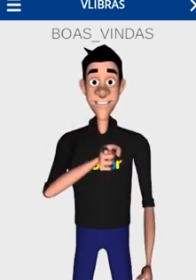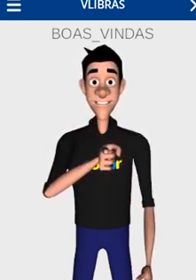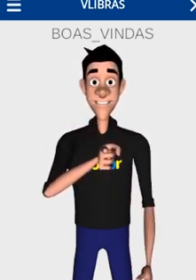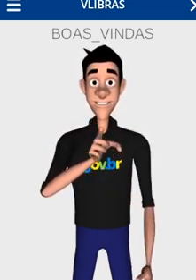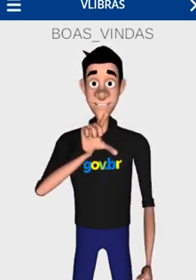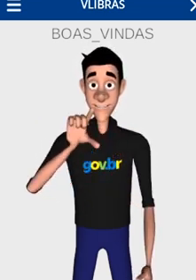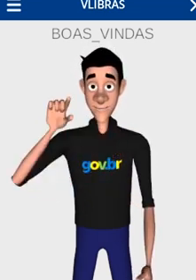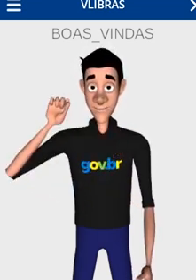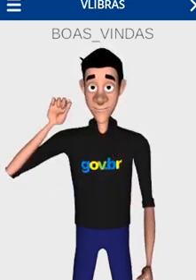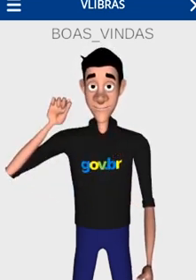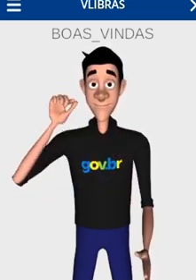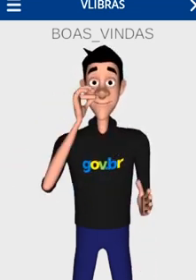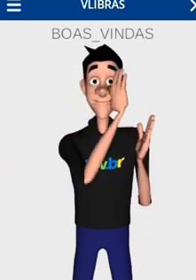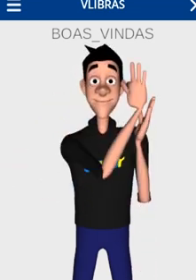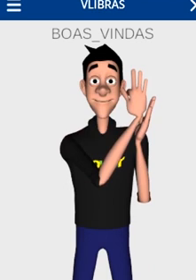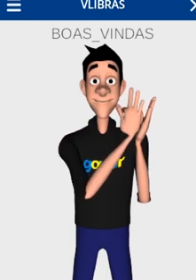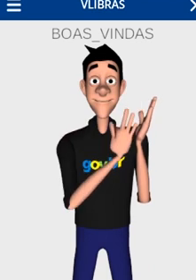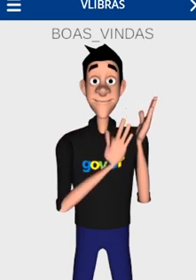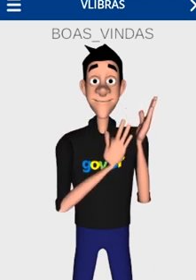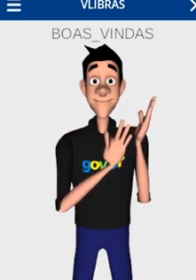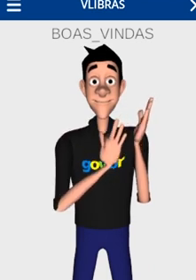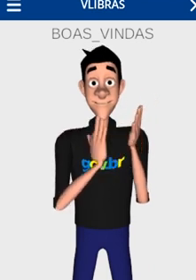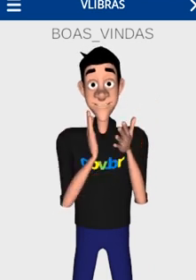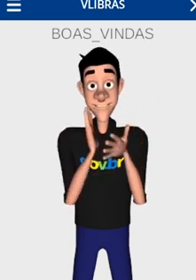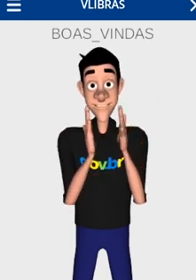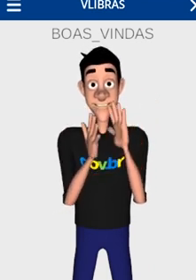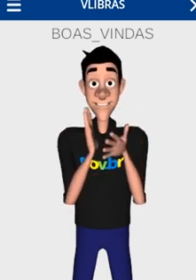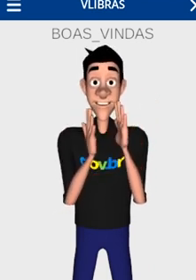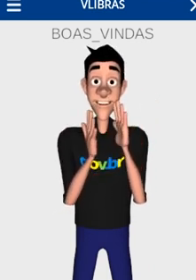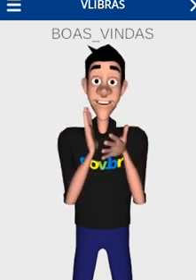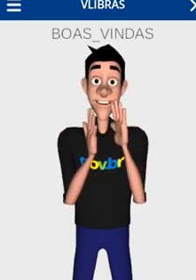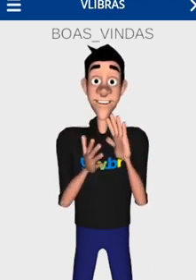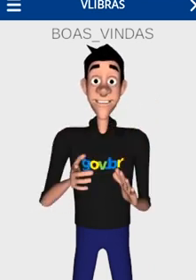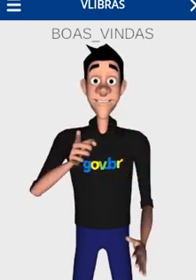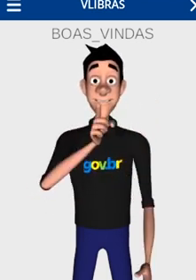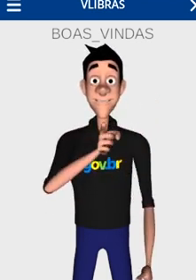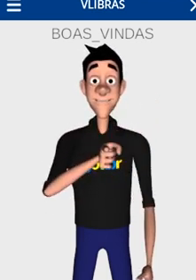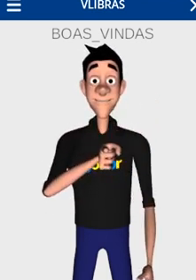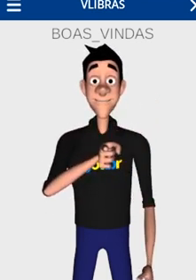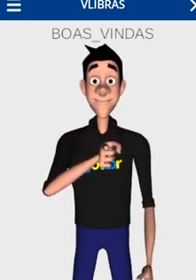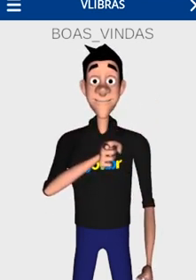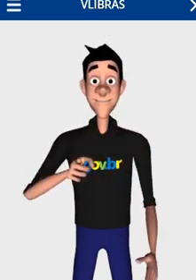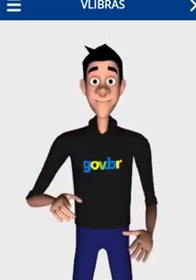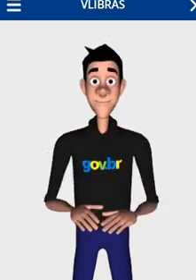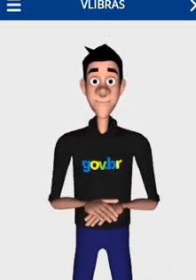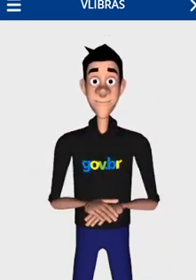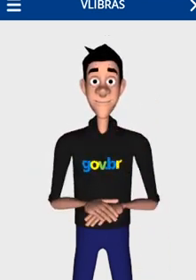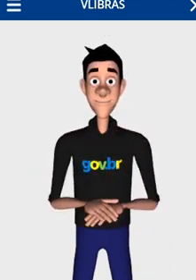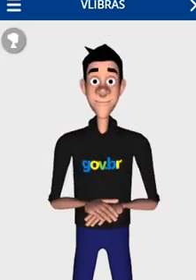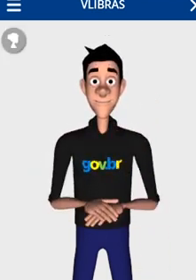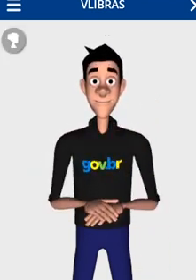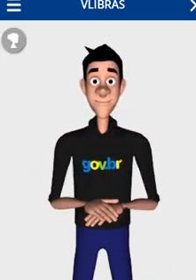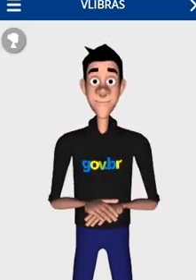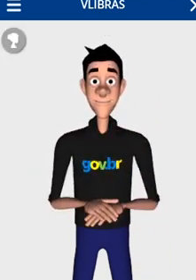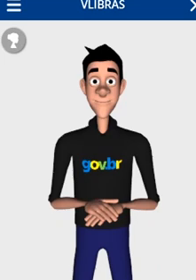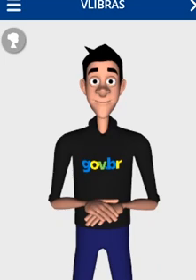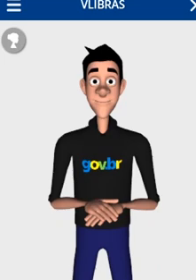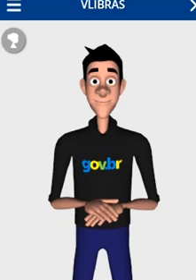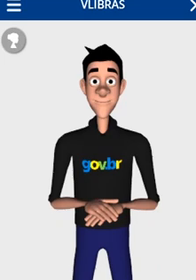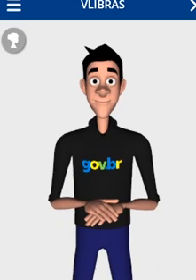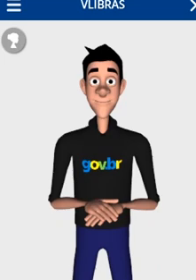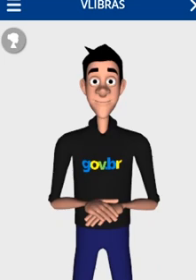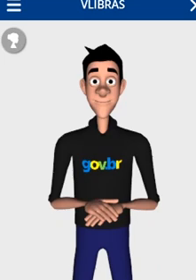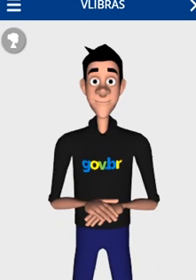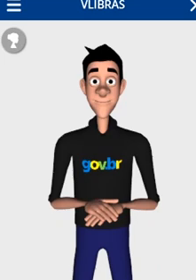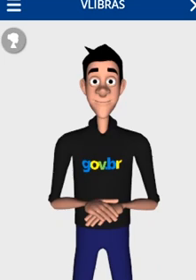da Agência Brasil, fala com a gente nas redes sociais, fala com a gente no Twitter, no Instagram, no Facebook, que a gente resolve para